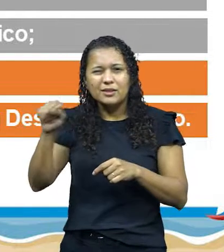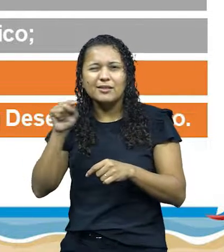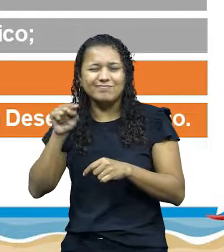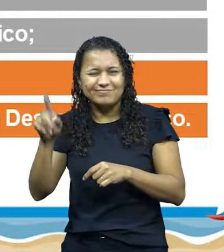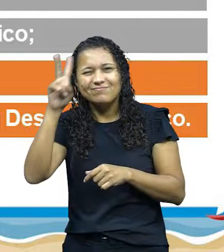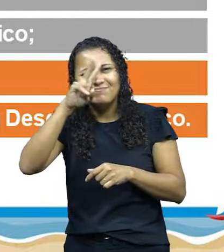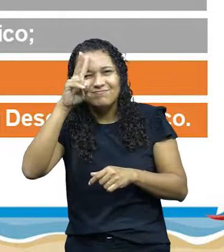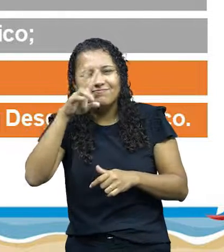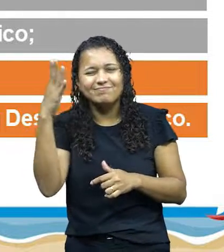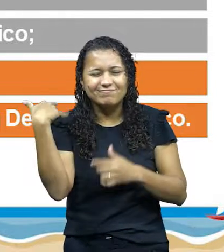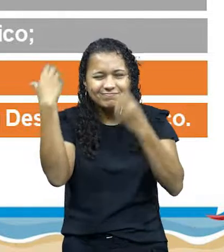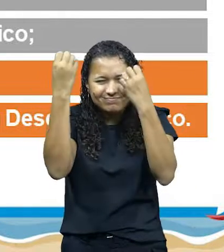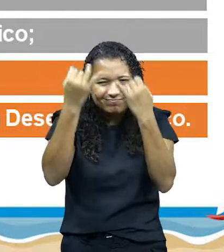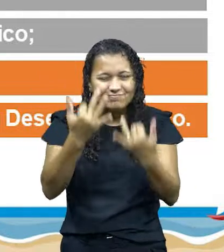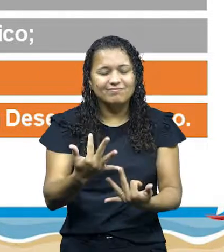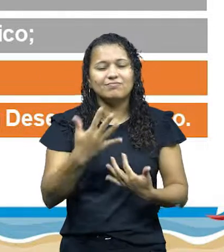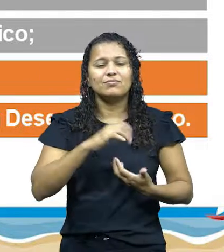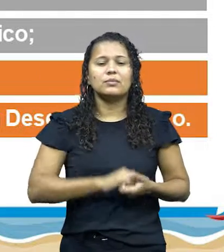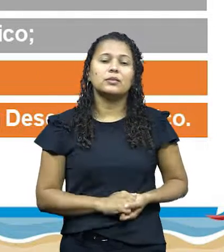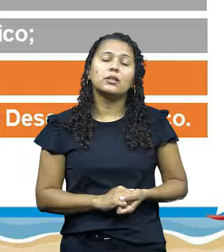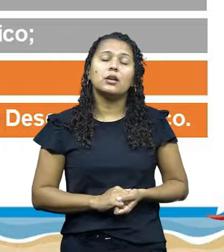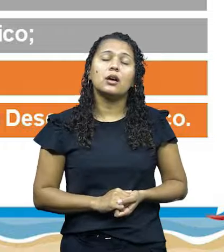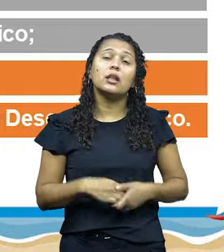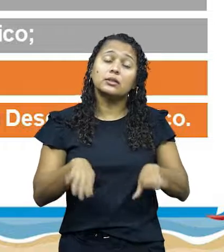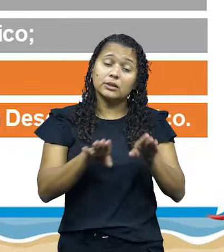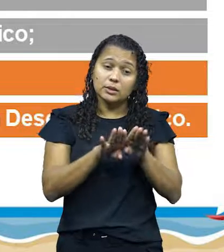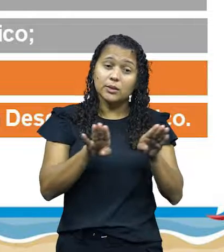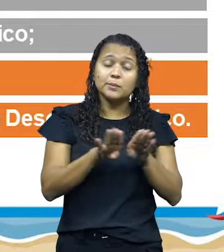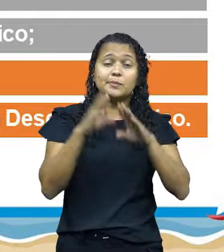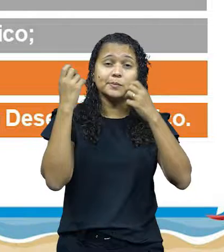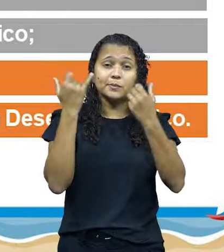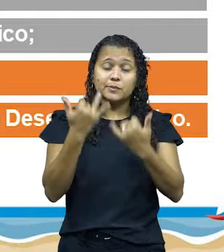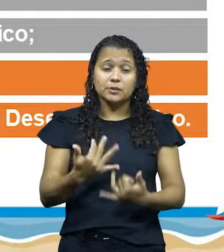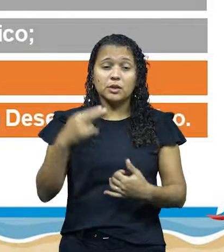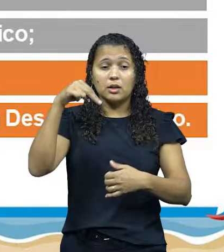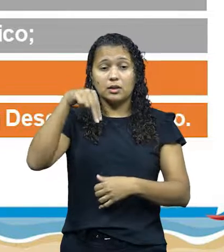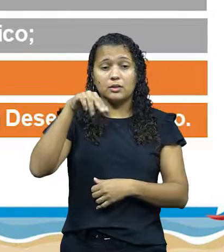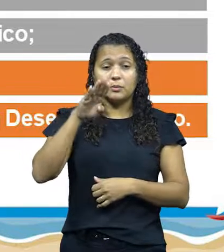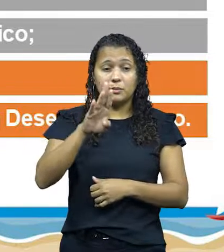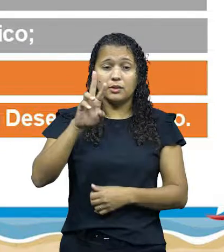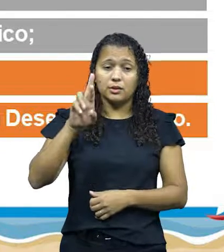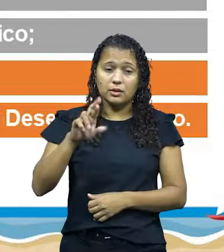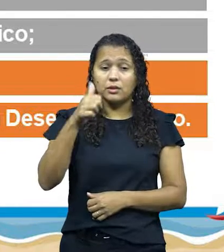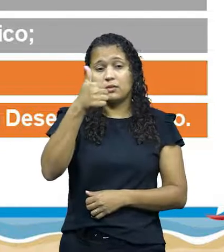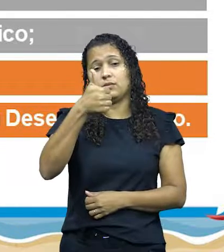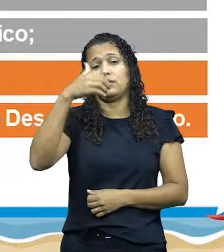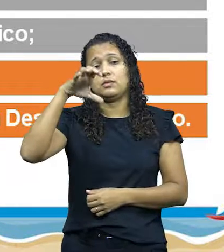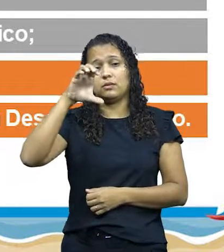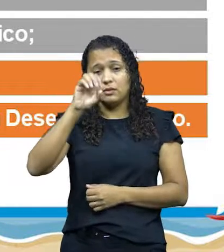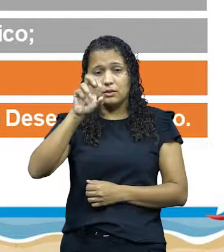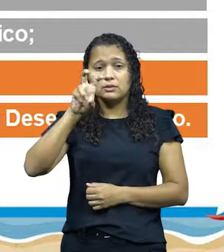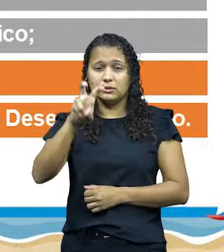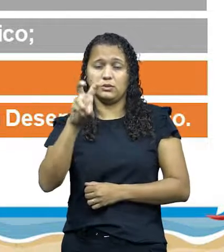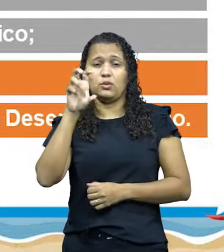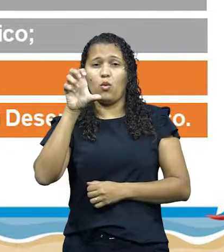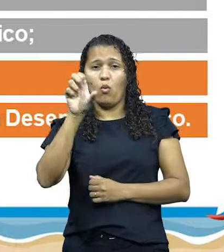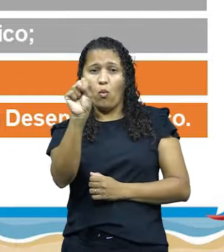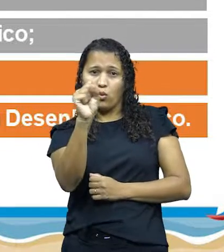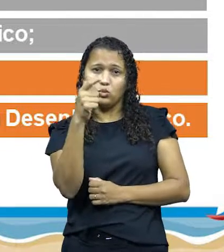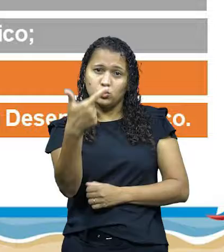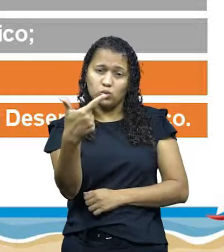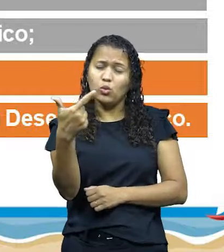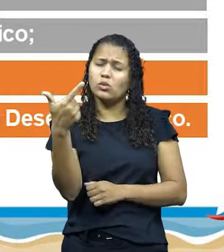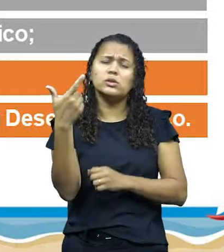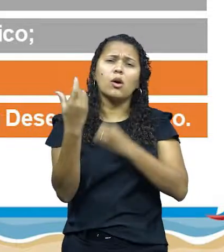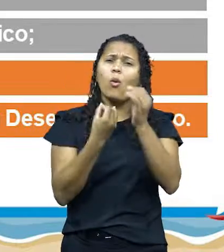linha grossa, linha fina, né? Vimos também a NBR 10582, que fala sobre a apresentação